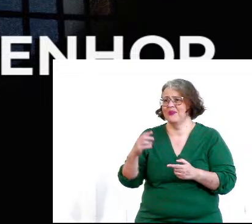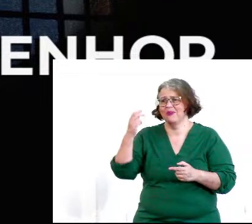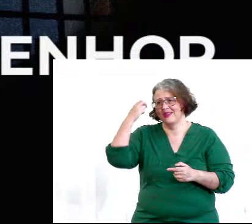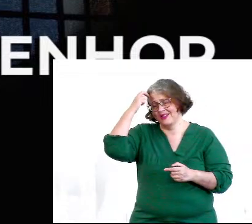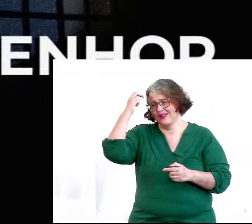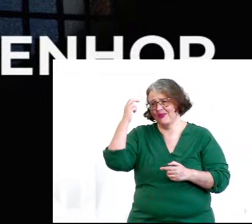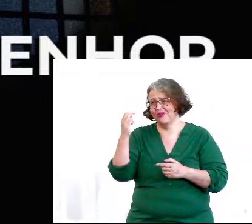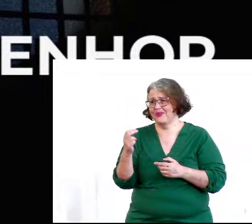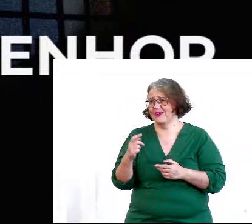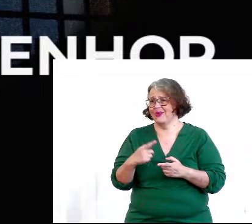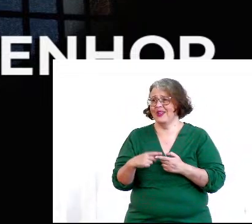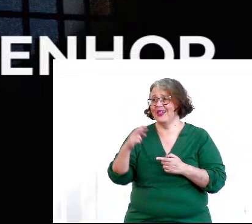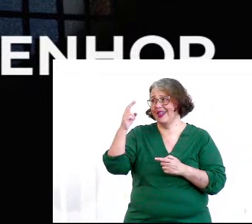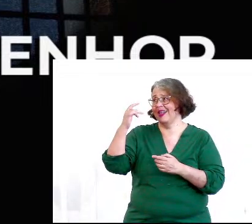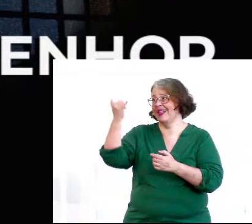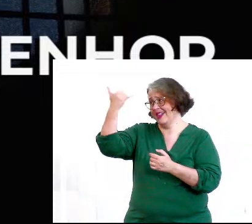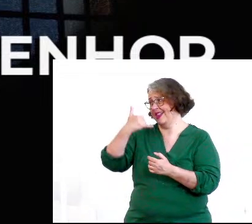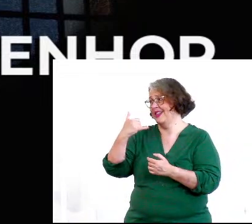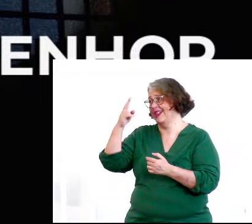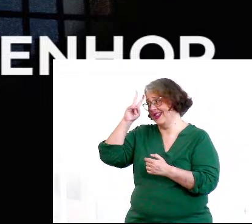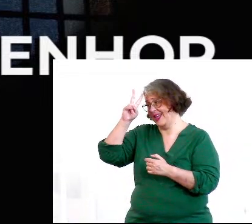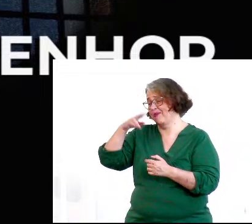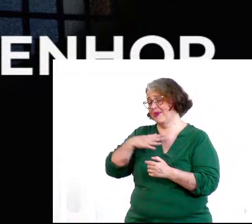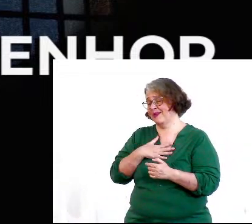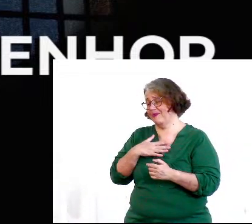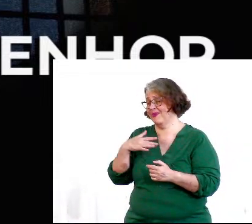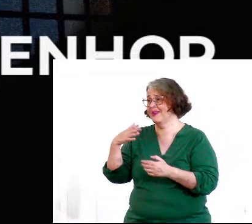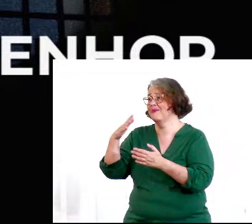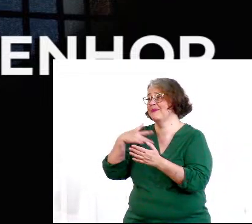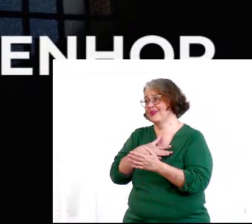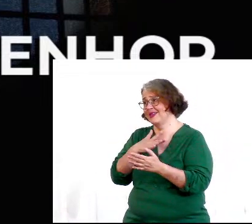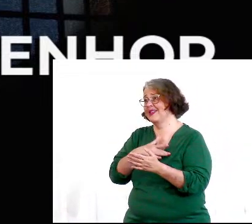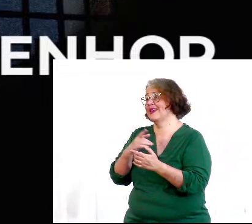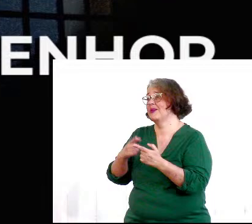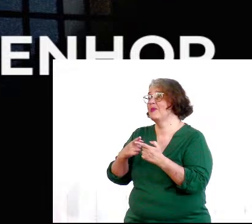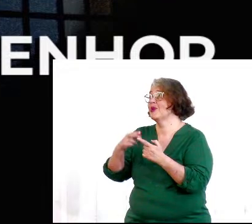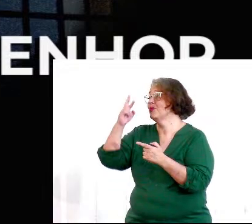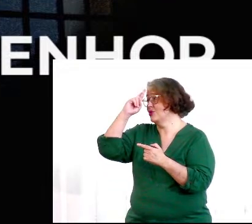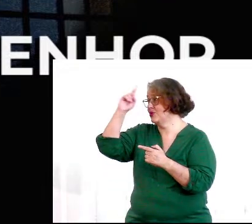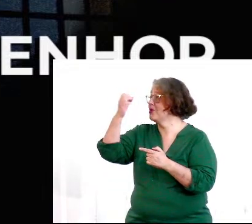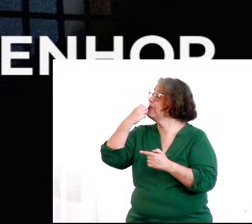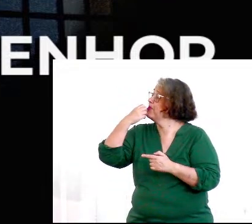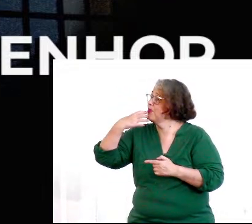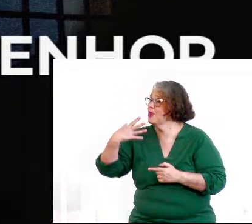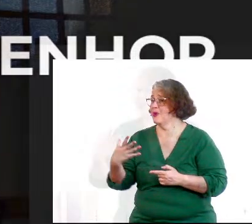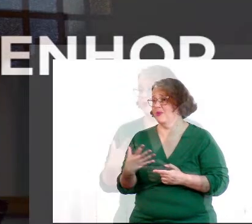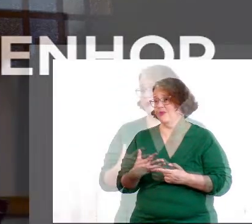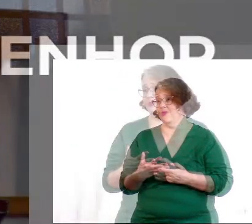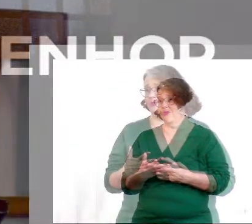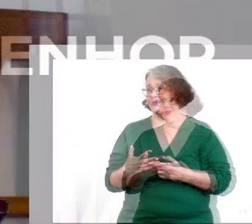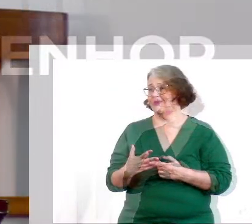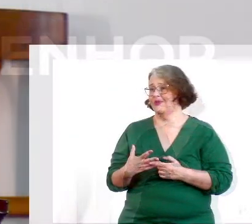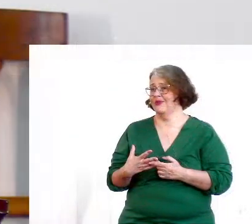tua misericórdia, por causa da tua bondade, ó Senhor. Que pedido de